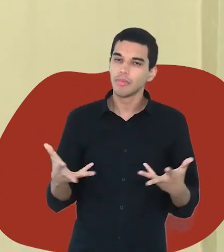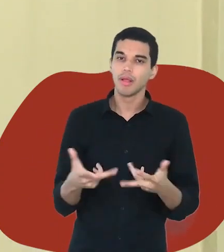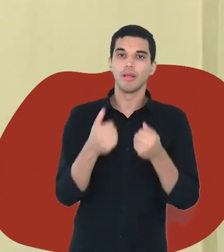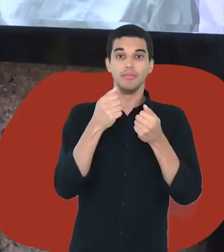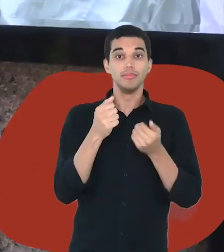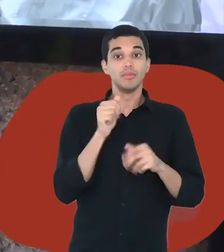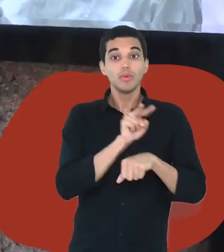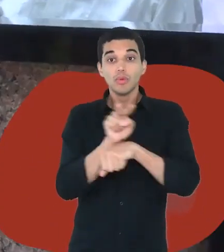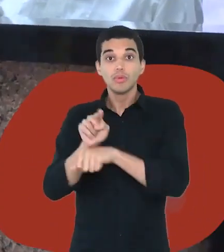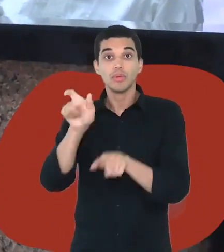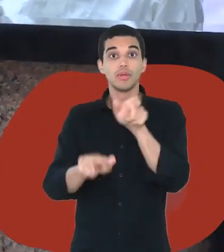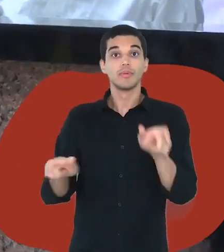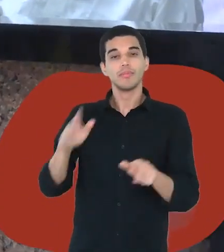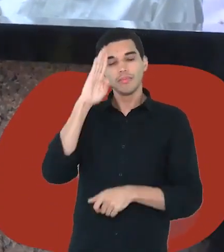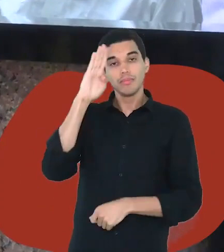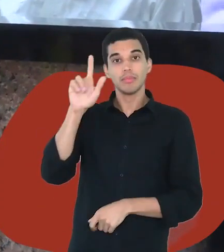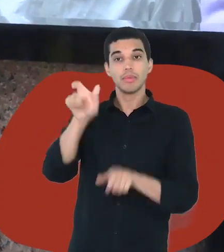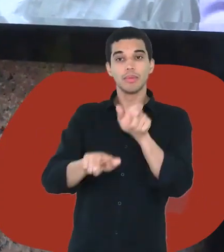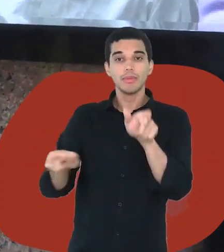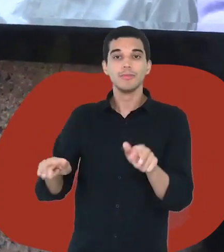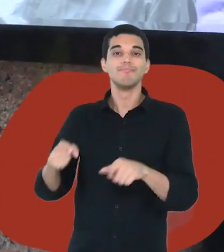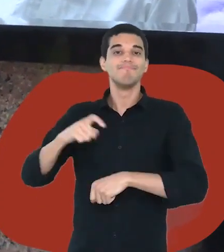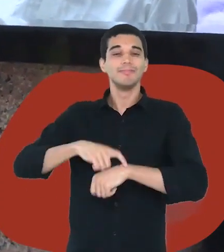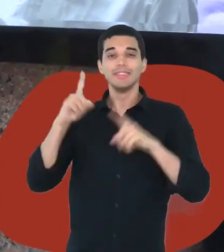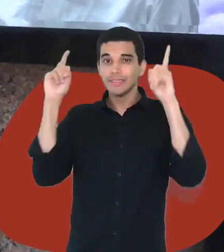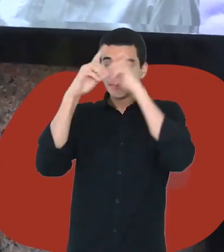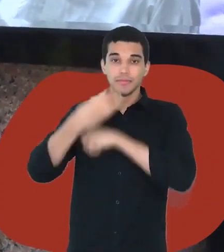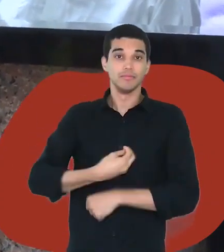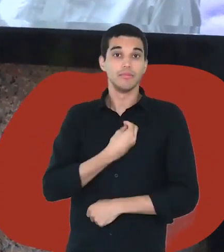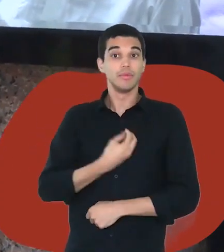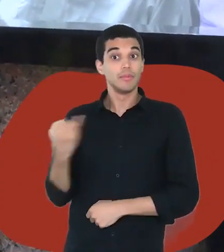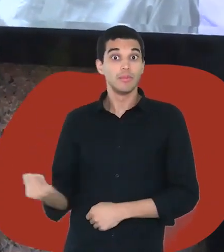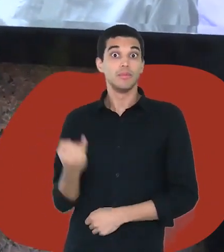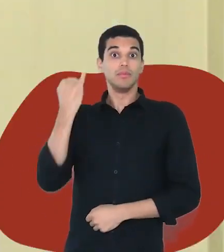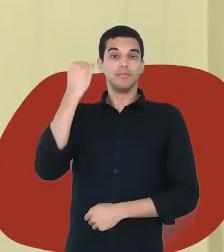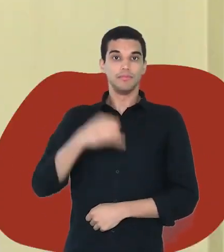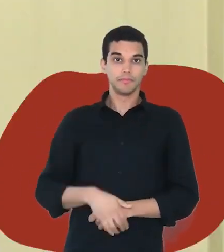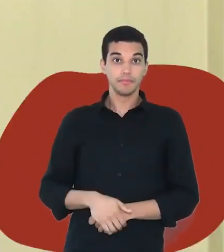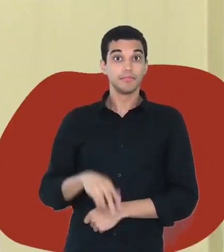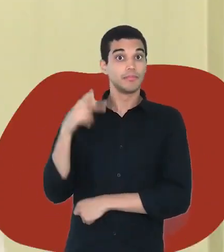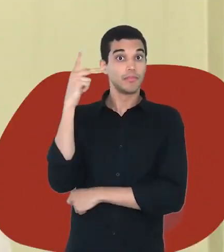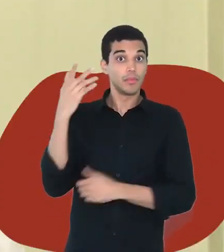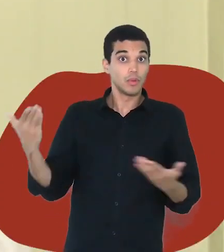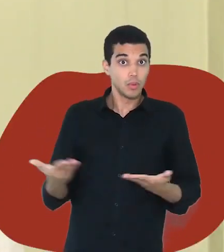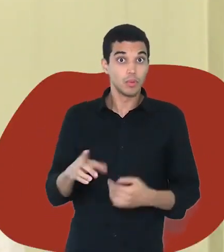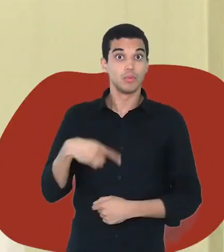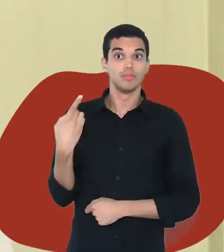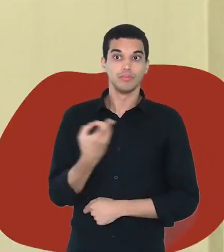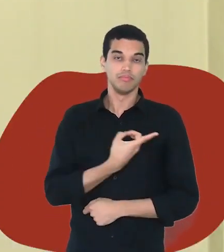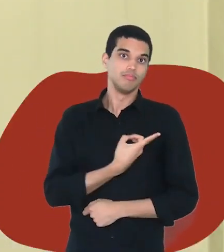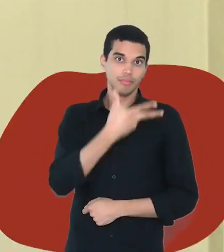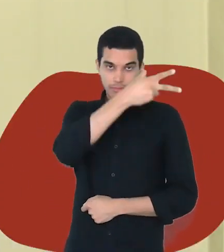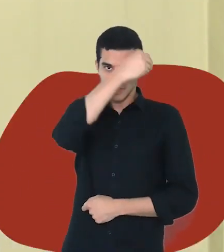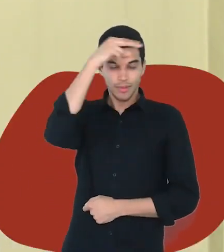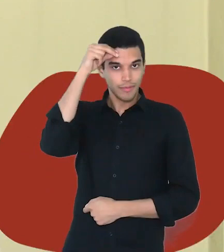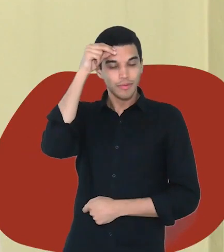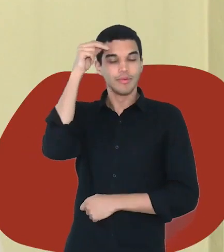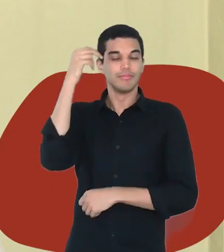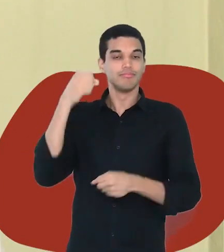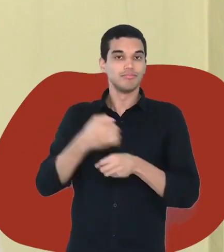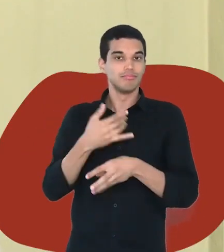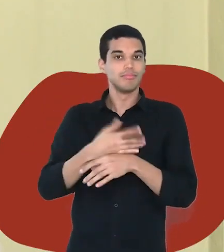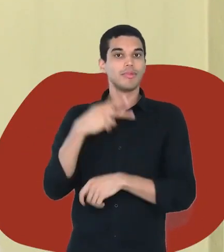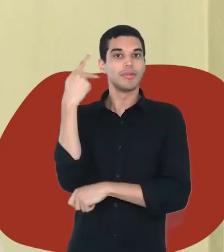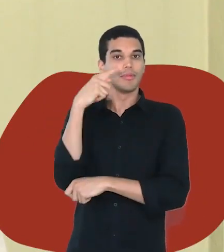com a sociedade principalmente essas pessoas que vivem em momentos difícil foi muito importante Paulista hoje pra gente